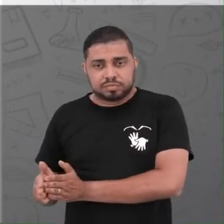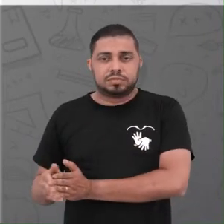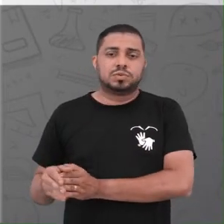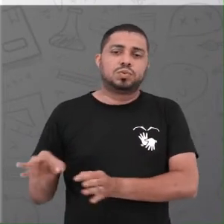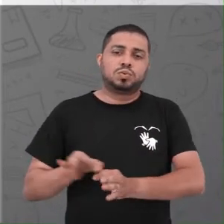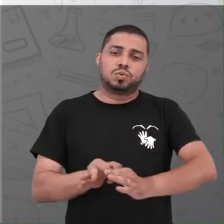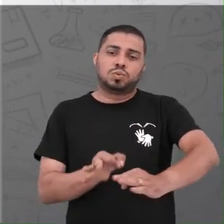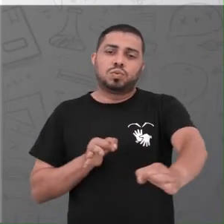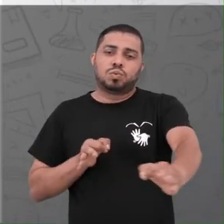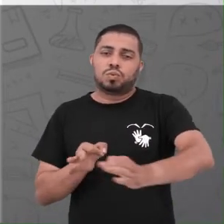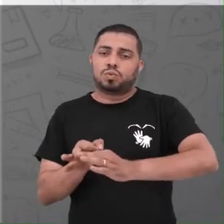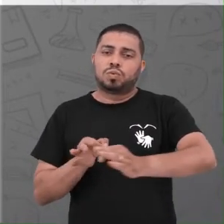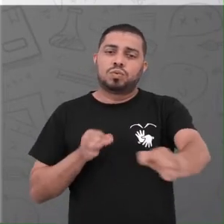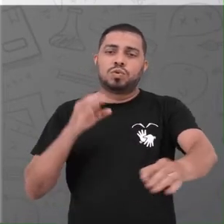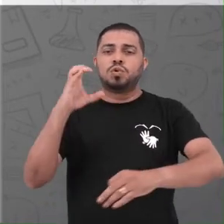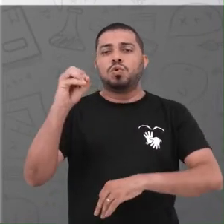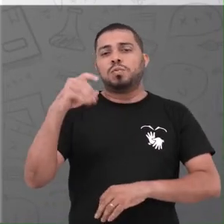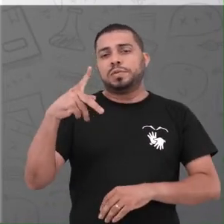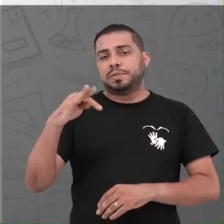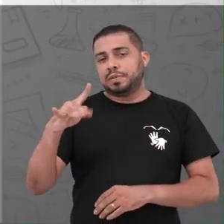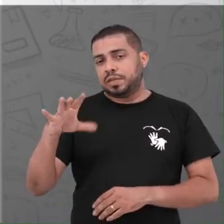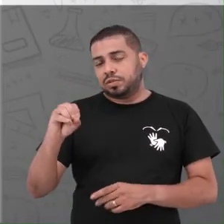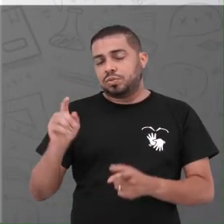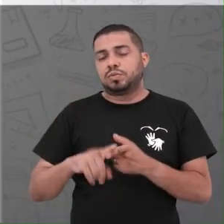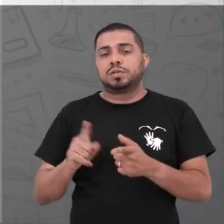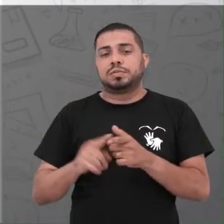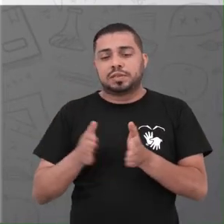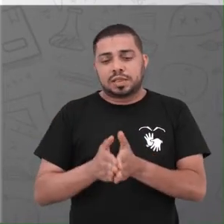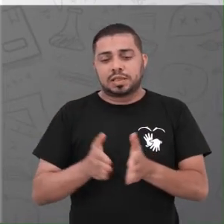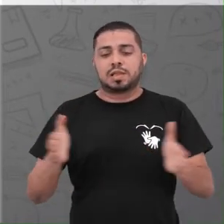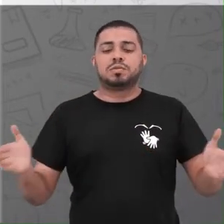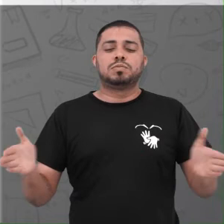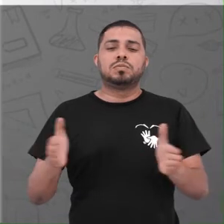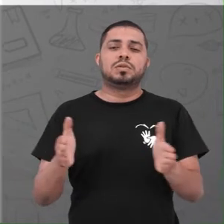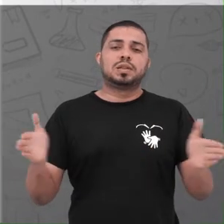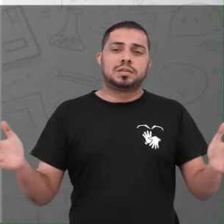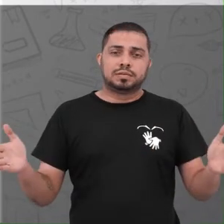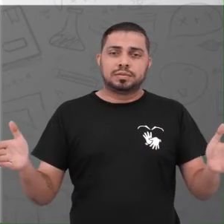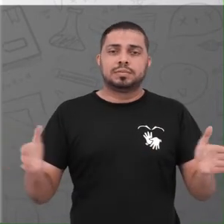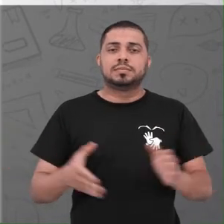comprimento quanto na largura do ambiente.